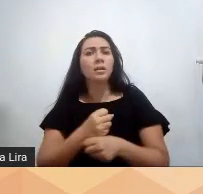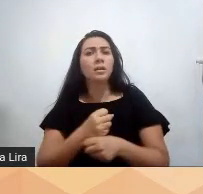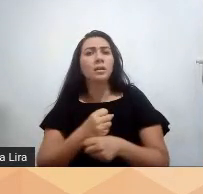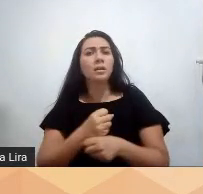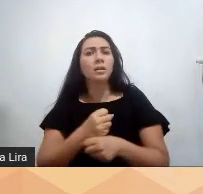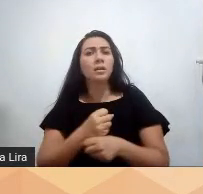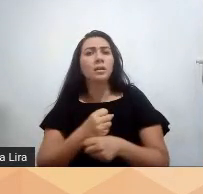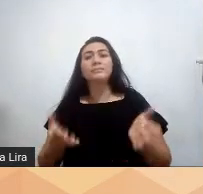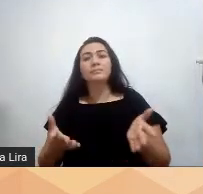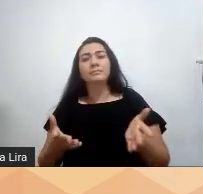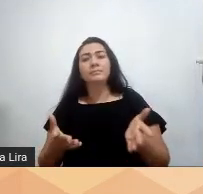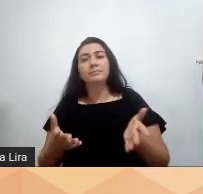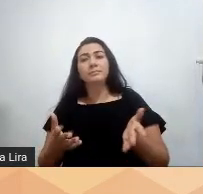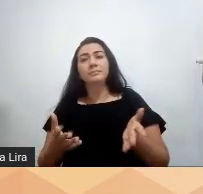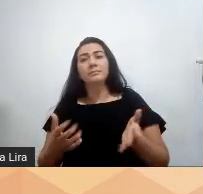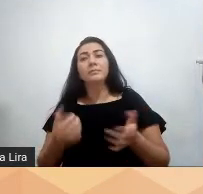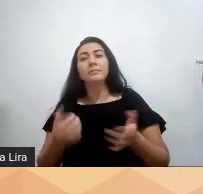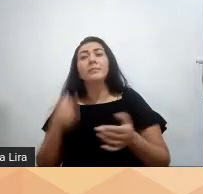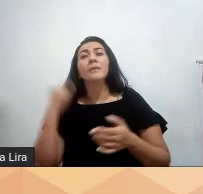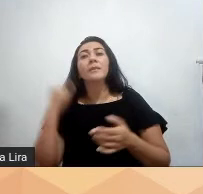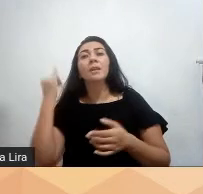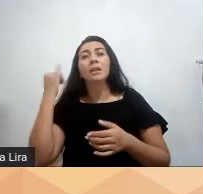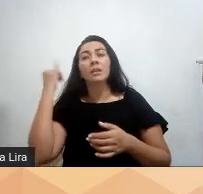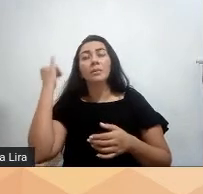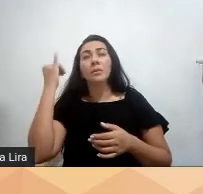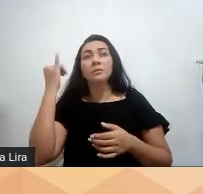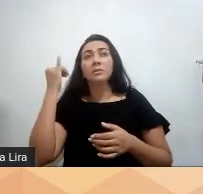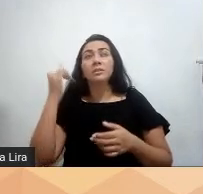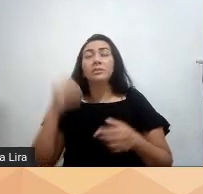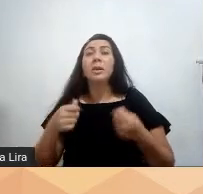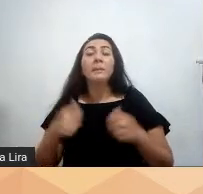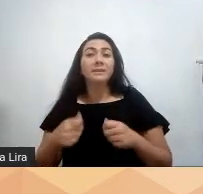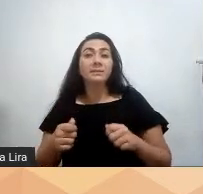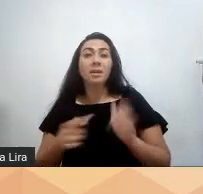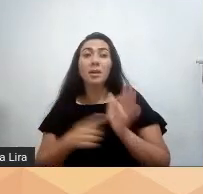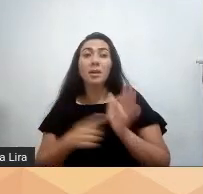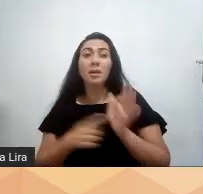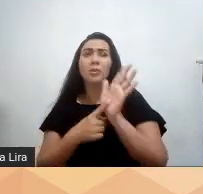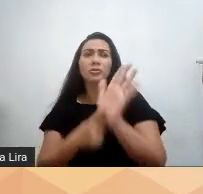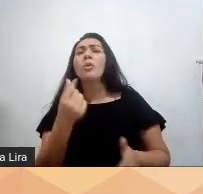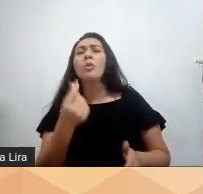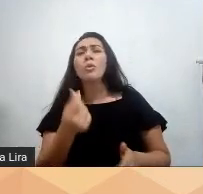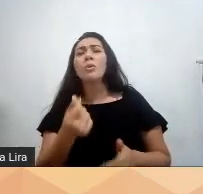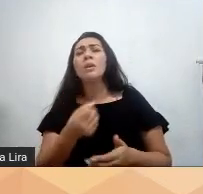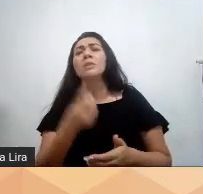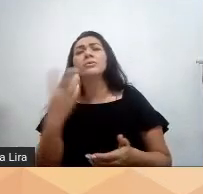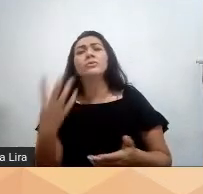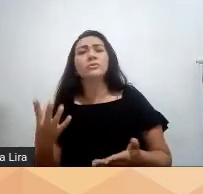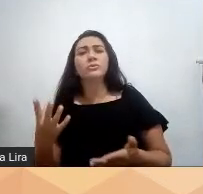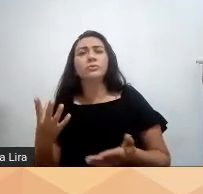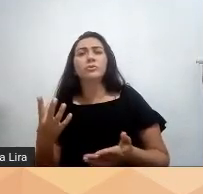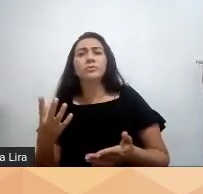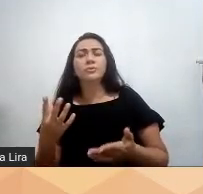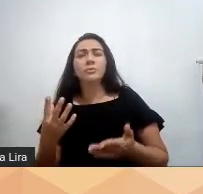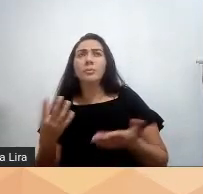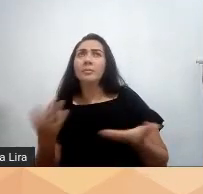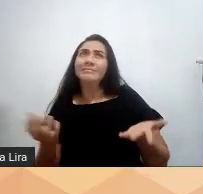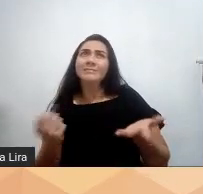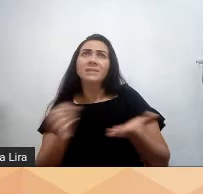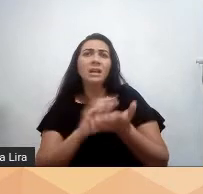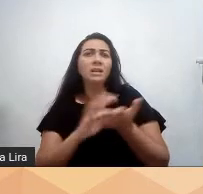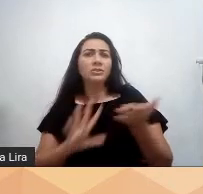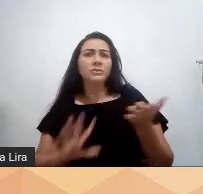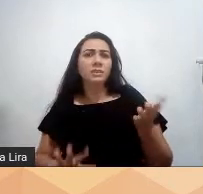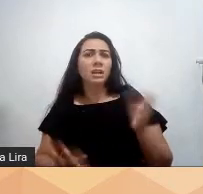contas desse projeto e já inicio um novo, mas com as mesmas atividades. Isso são projetos de ações